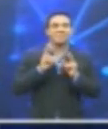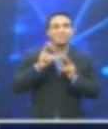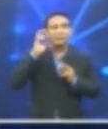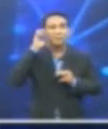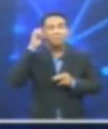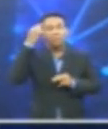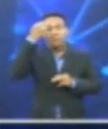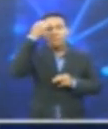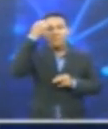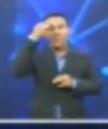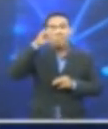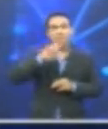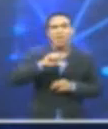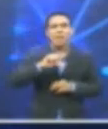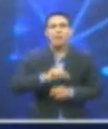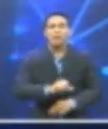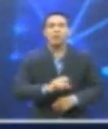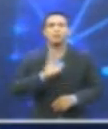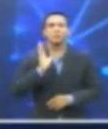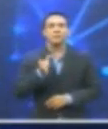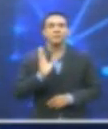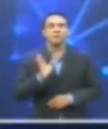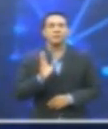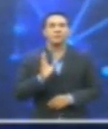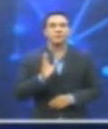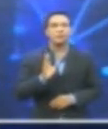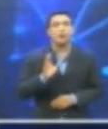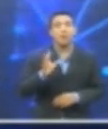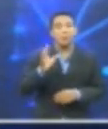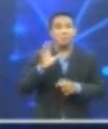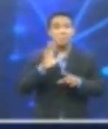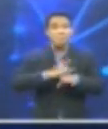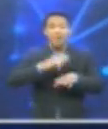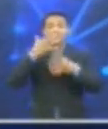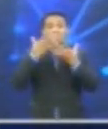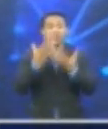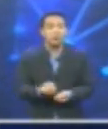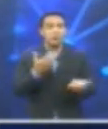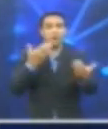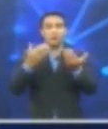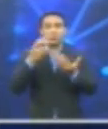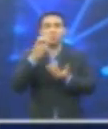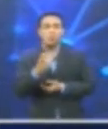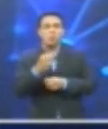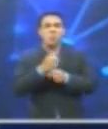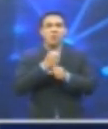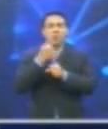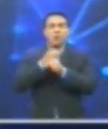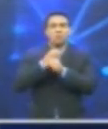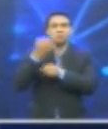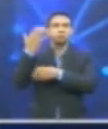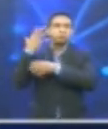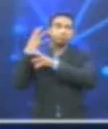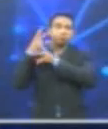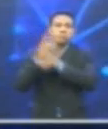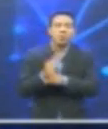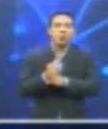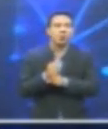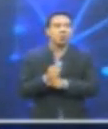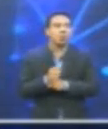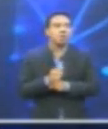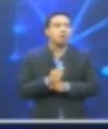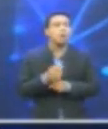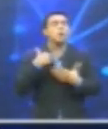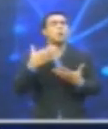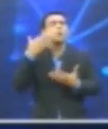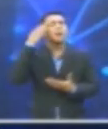ano mais seco dos últimos 50 anos passados, viveu um drama, agricultura, pecuária, produção rural do nosso estado.